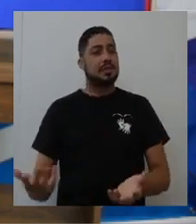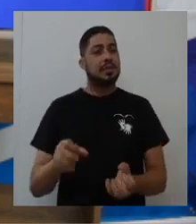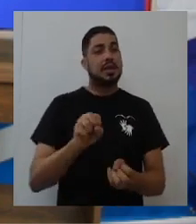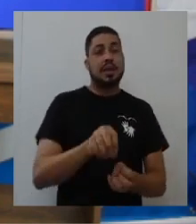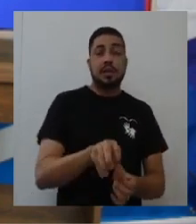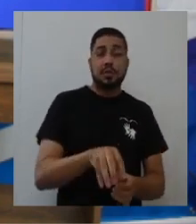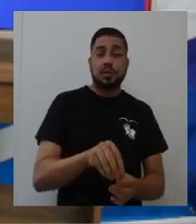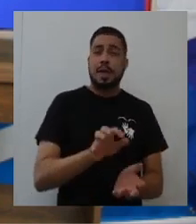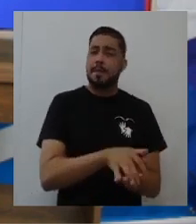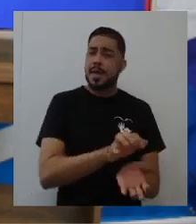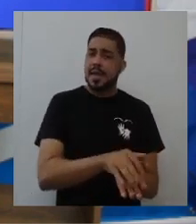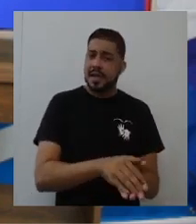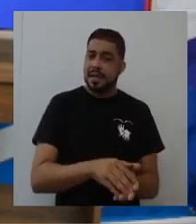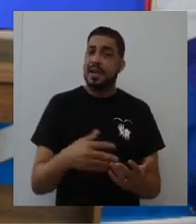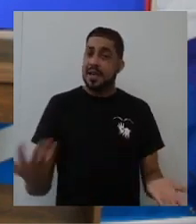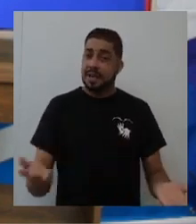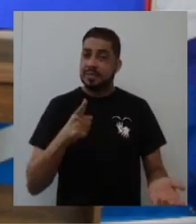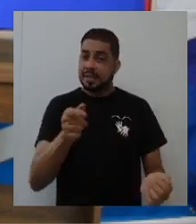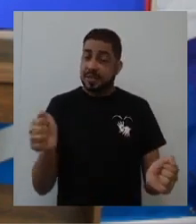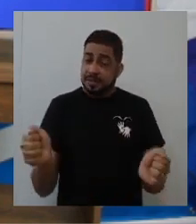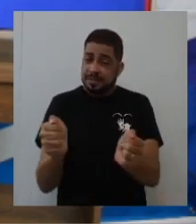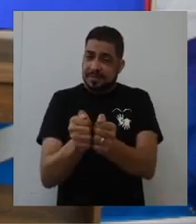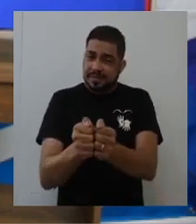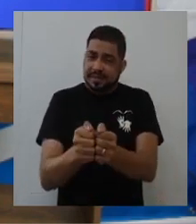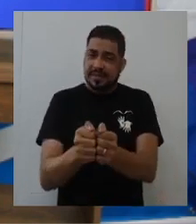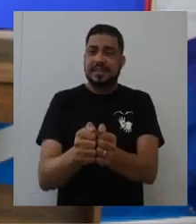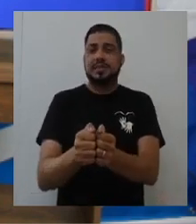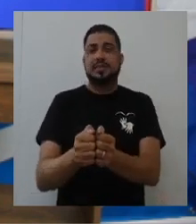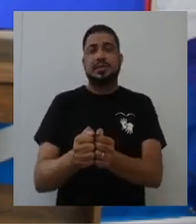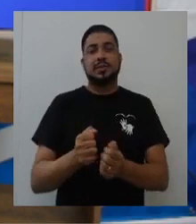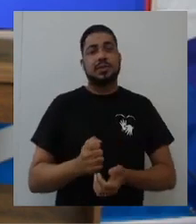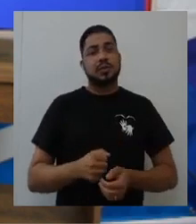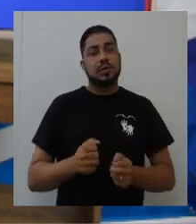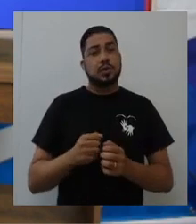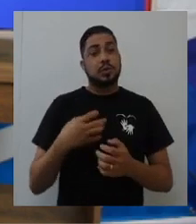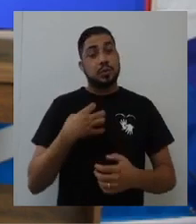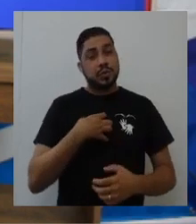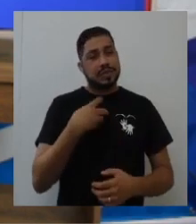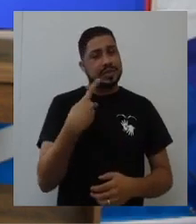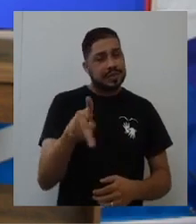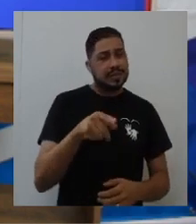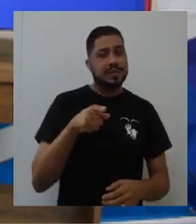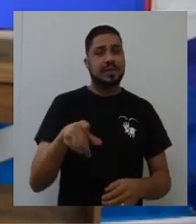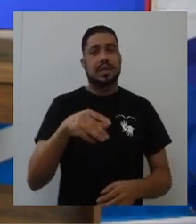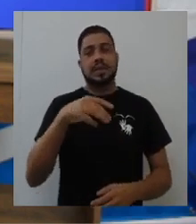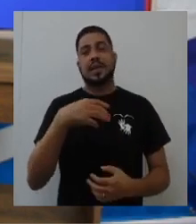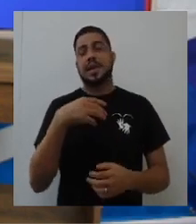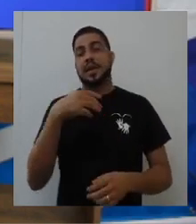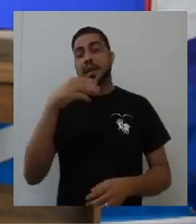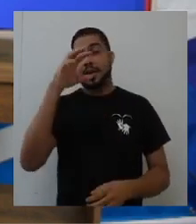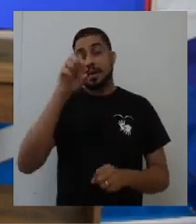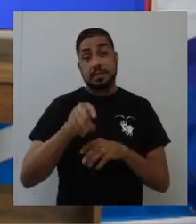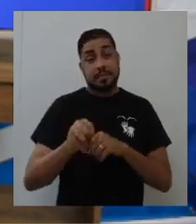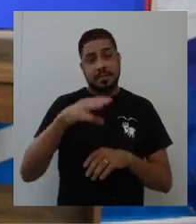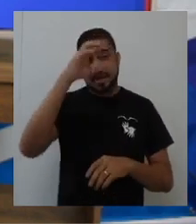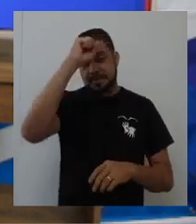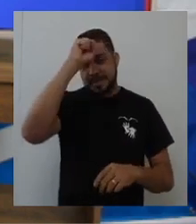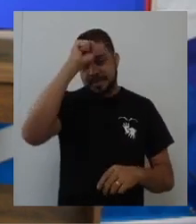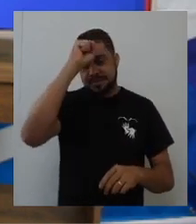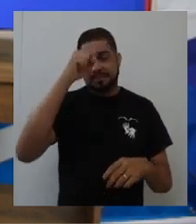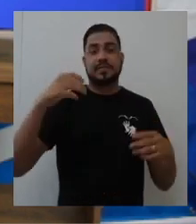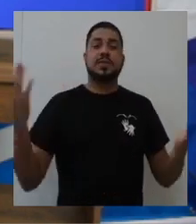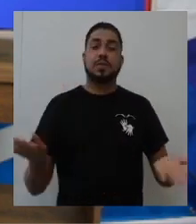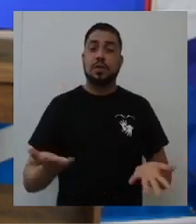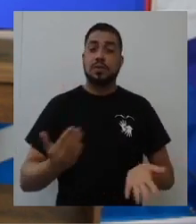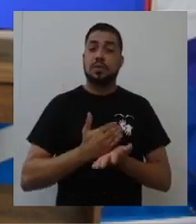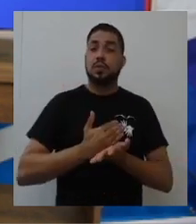isso. Tentar aproximar você da nossa mania de ensinar, da sua mania de aprender, certo? Então hoje a gente vai